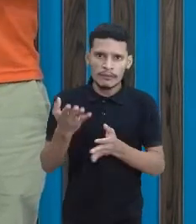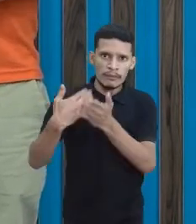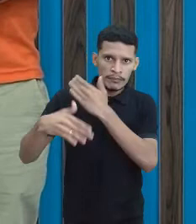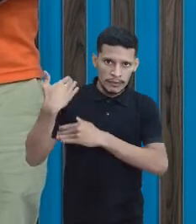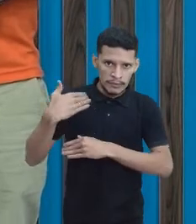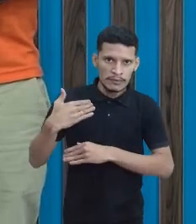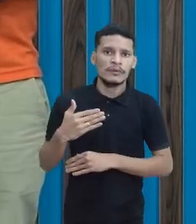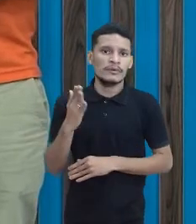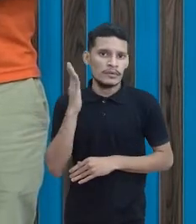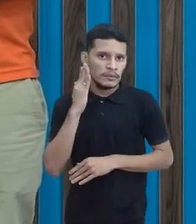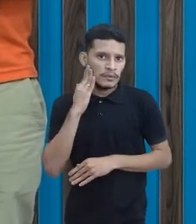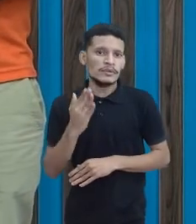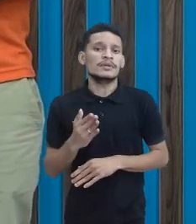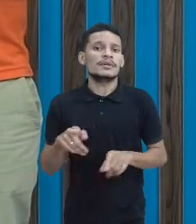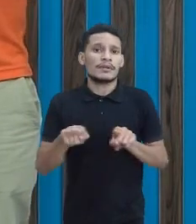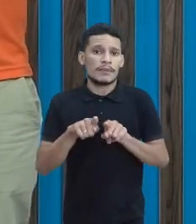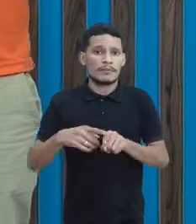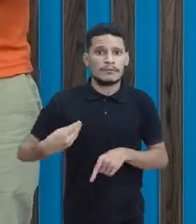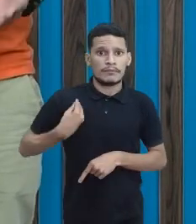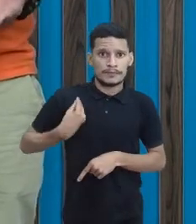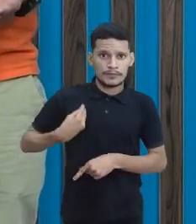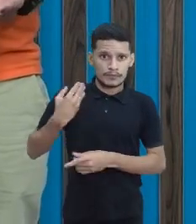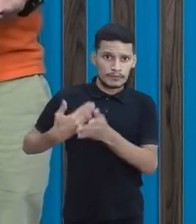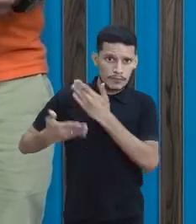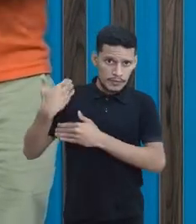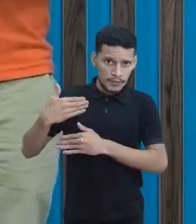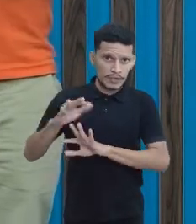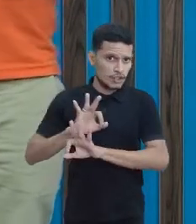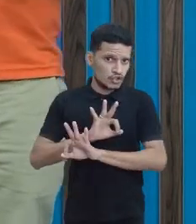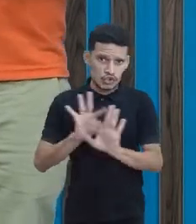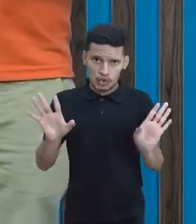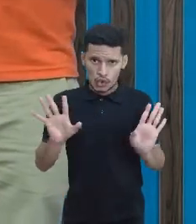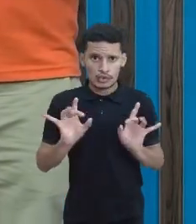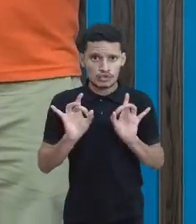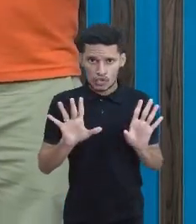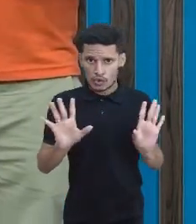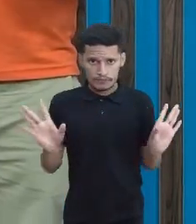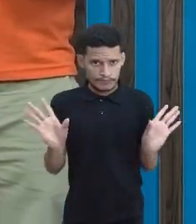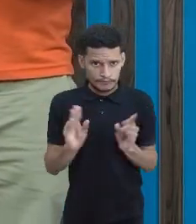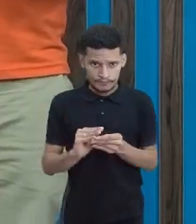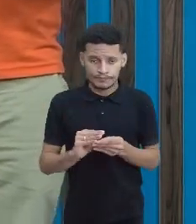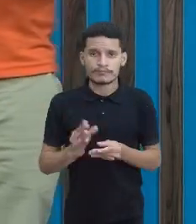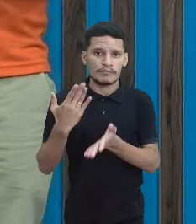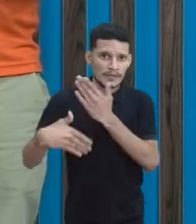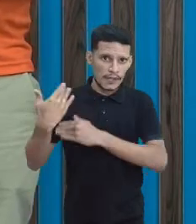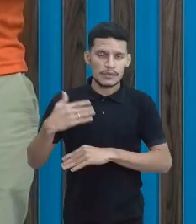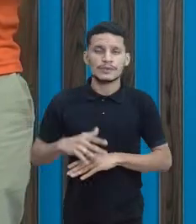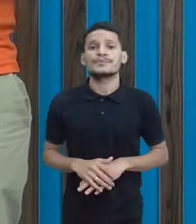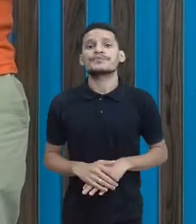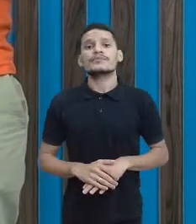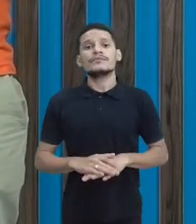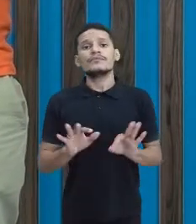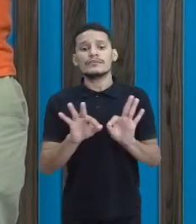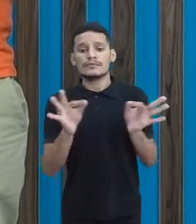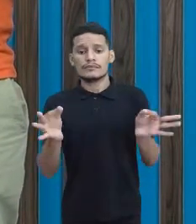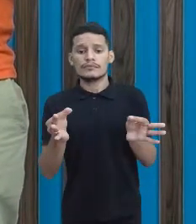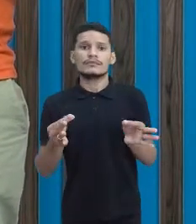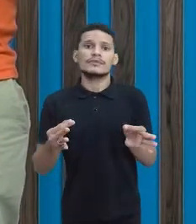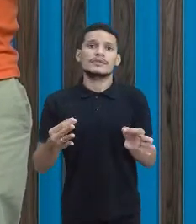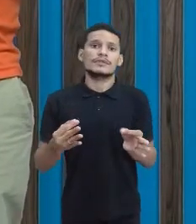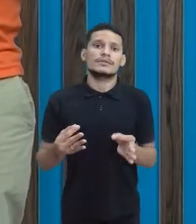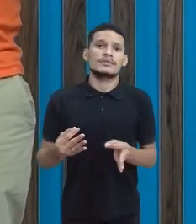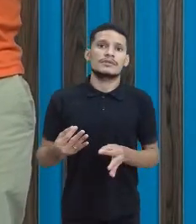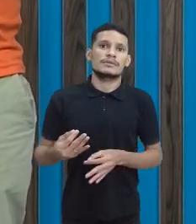passado simples, e o Present Perfect, que é o passado. O Simple Past, ele é usado quando você tem